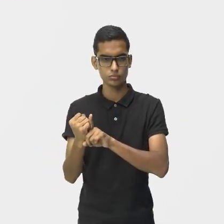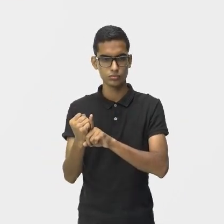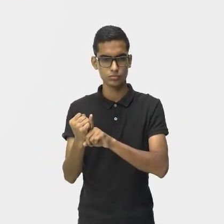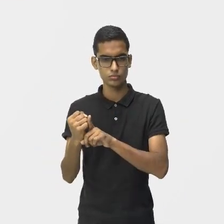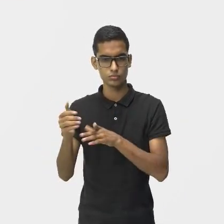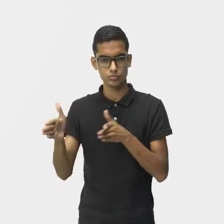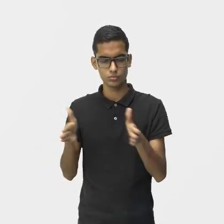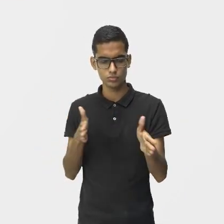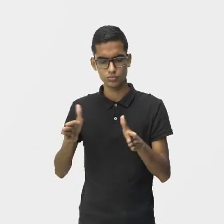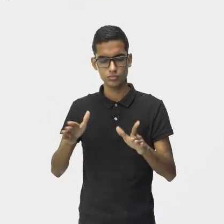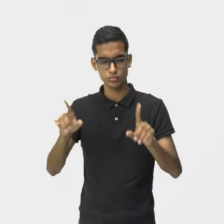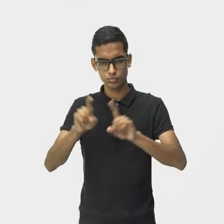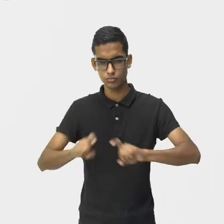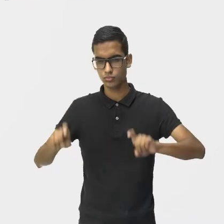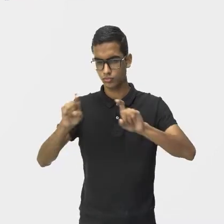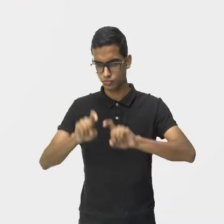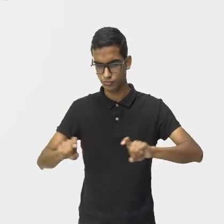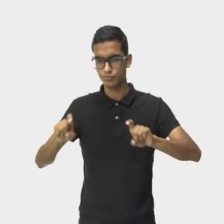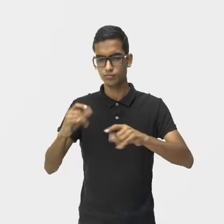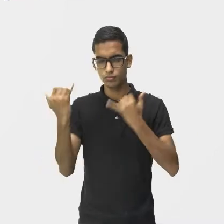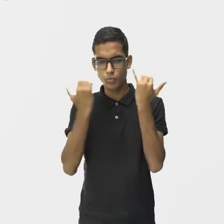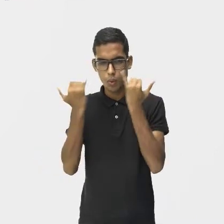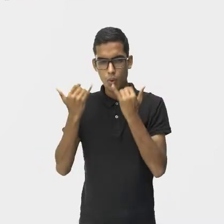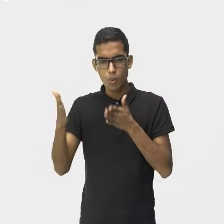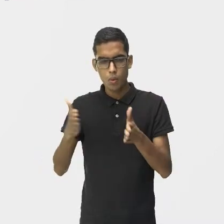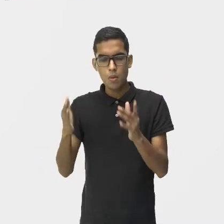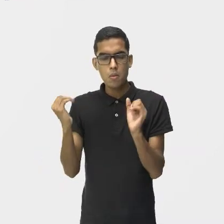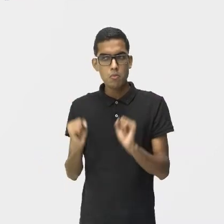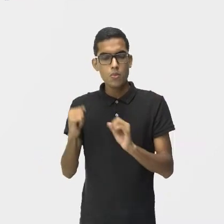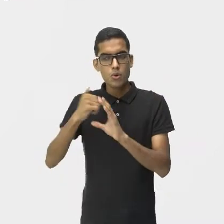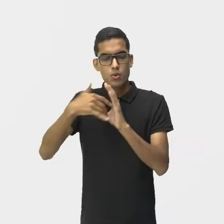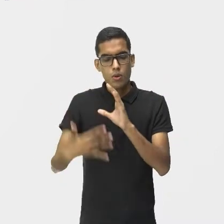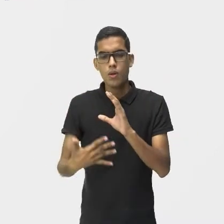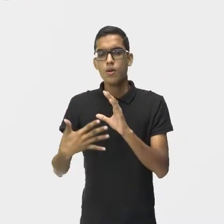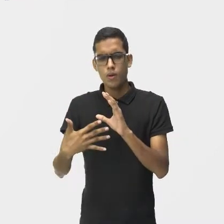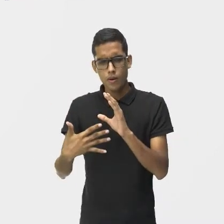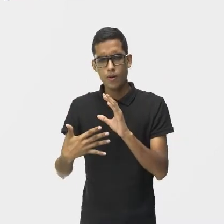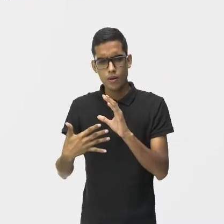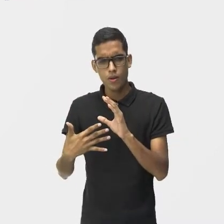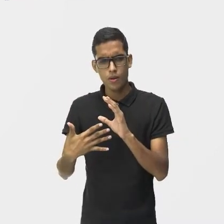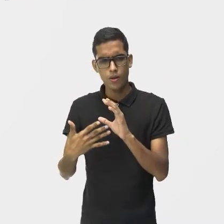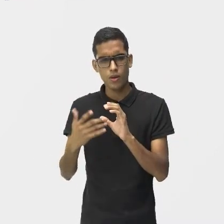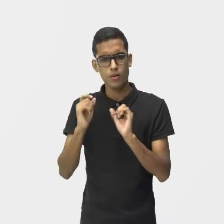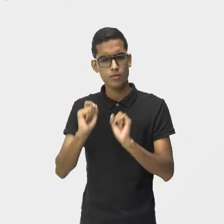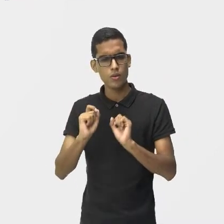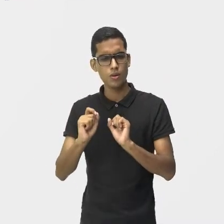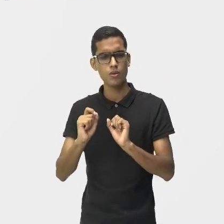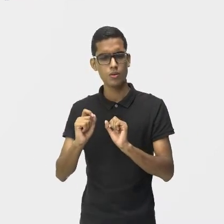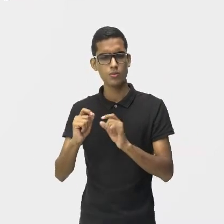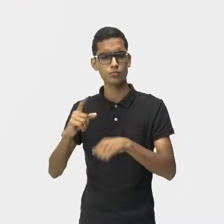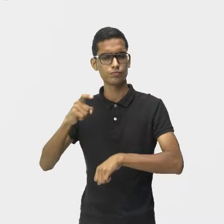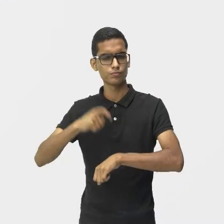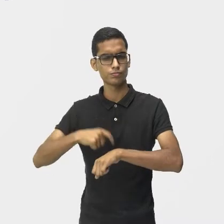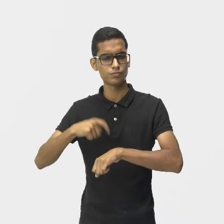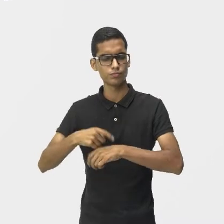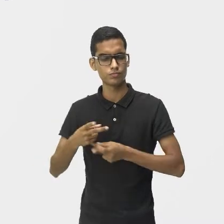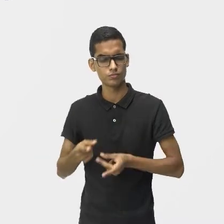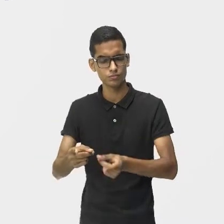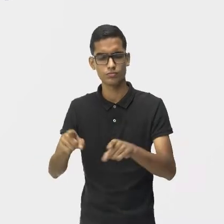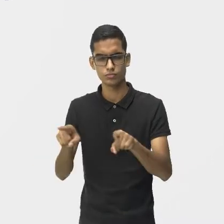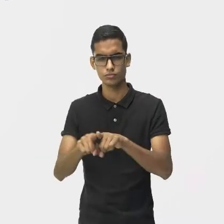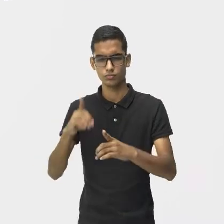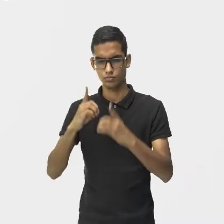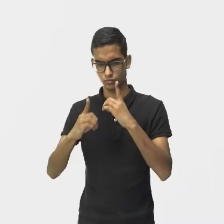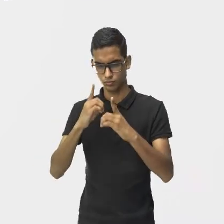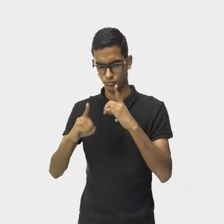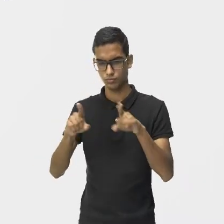era da informação, podem ser caracterizadas por serem duráveis, dinâmicas,